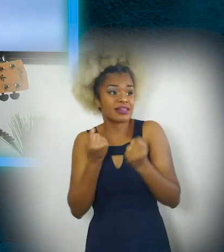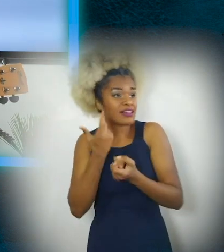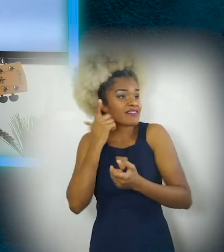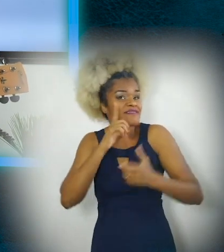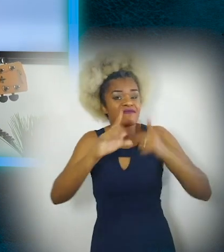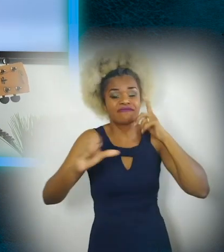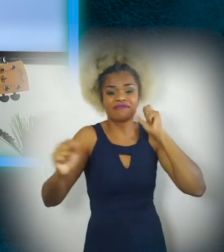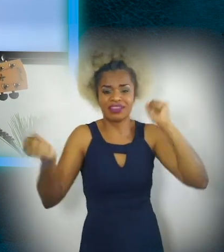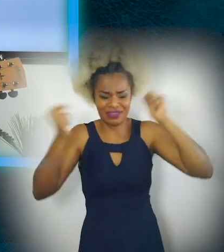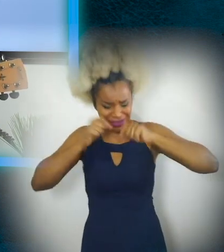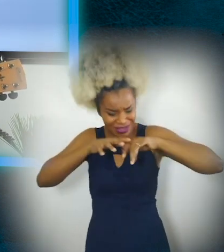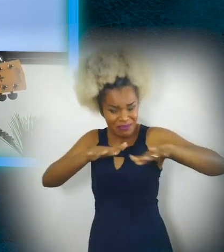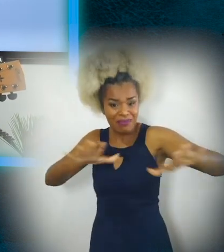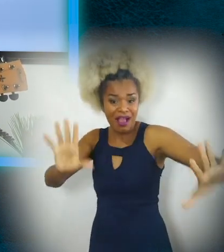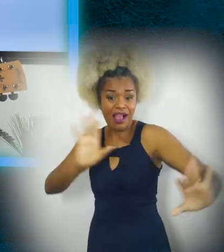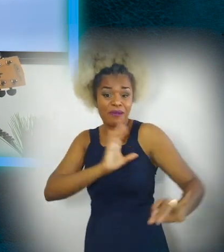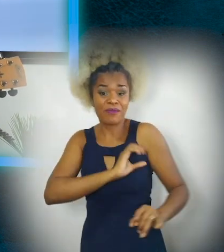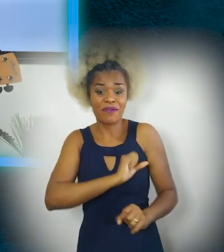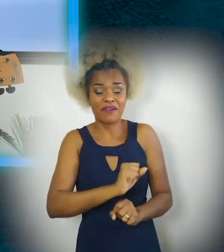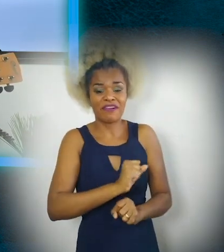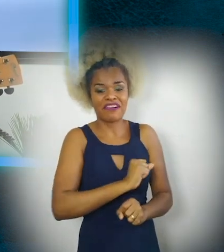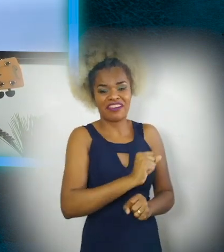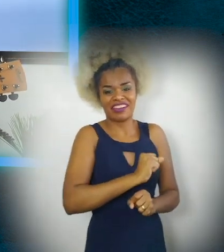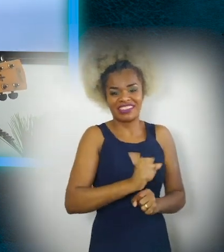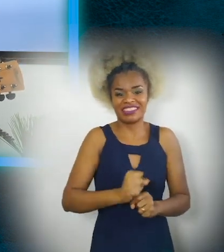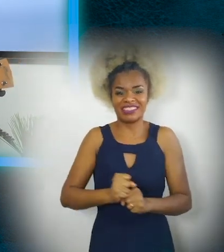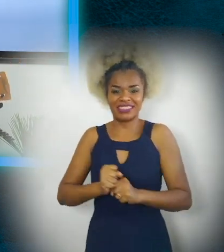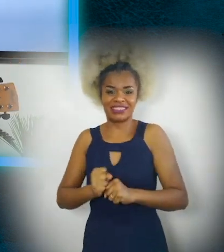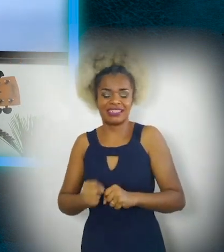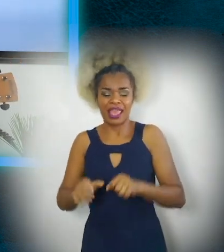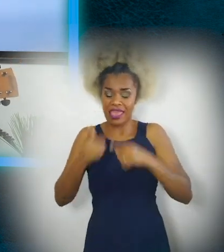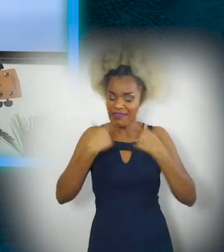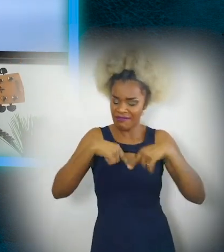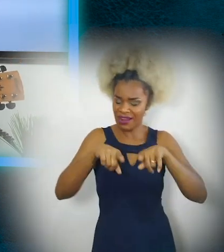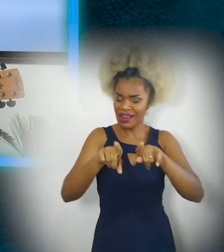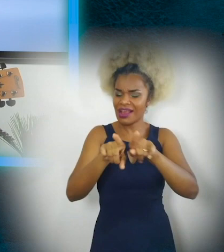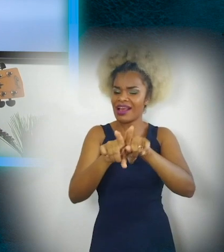invencível, expande o amor em